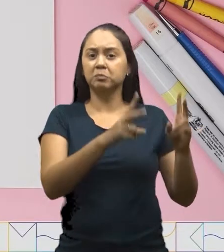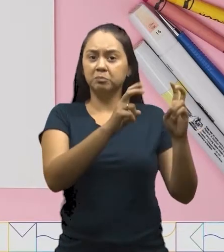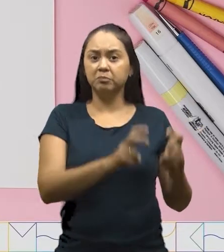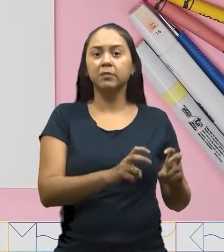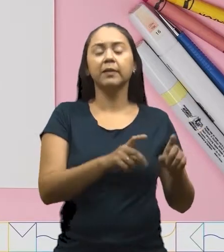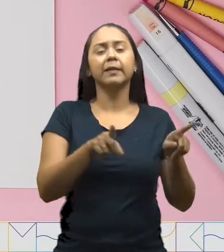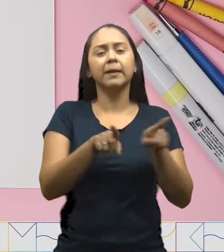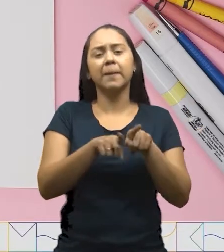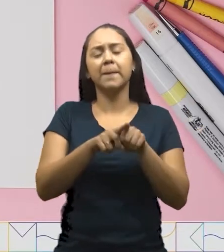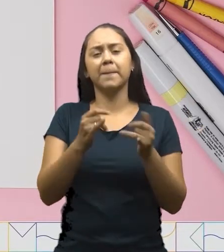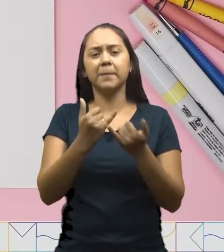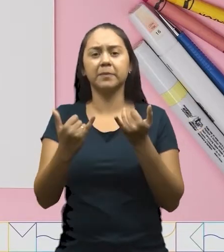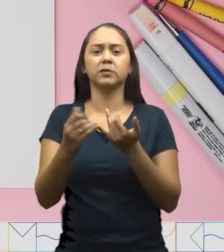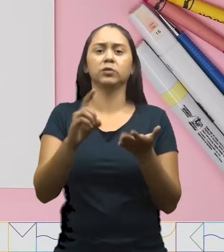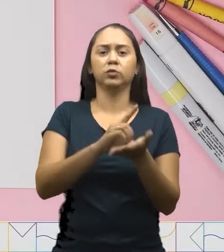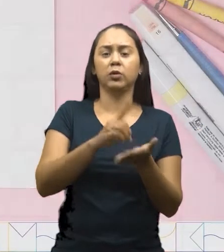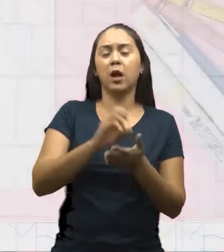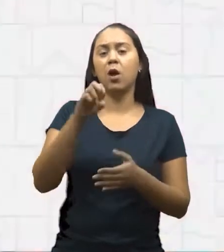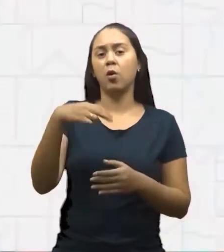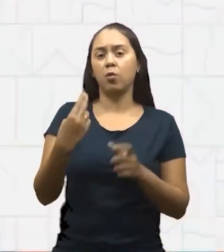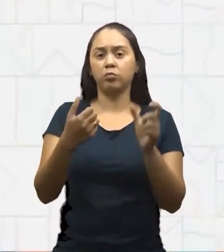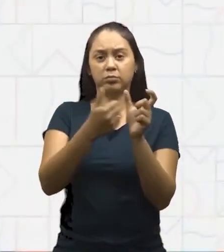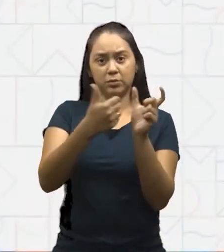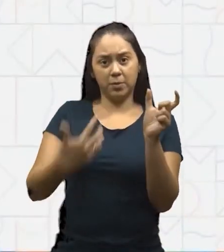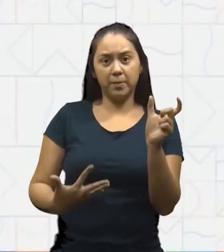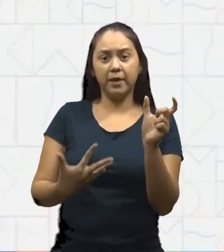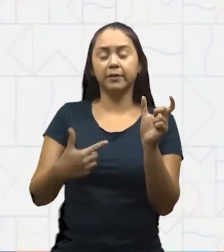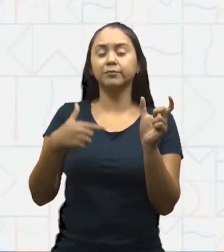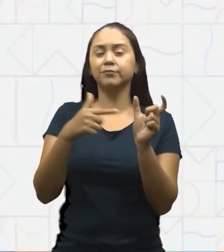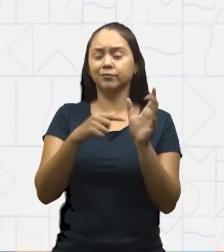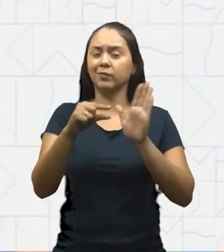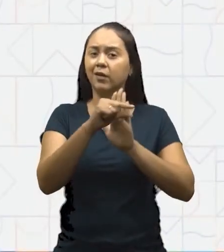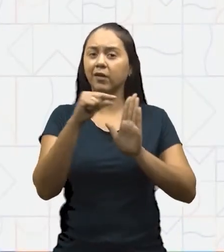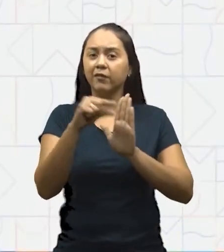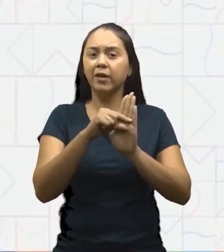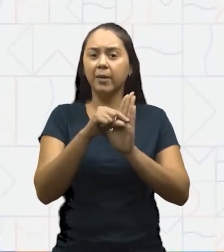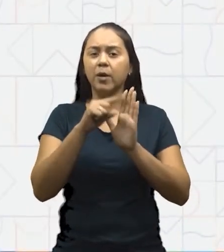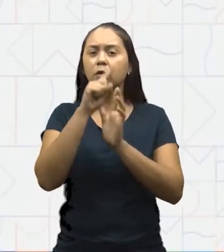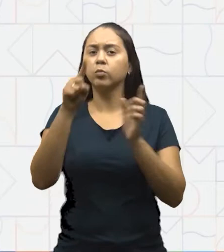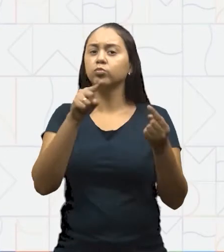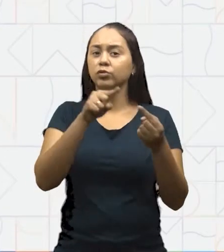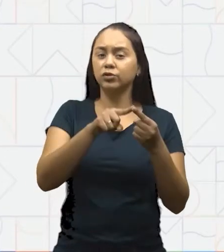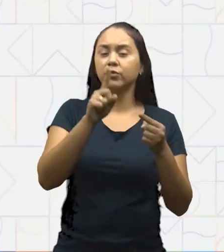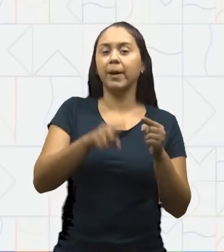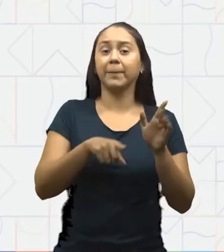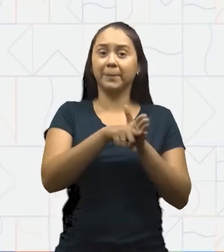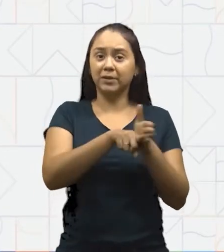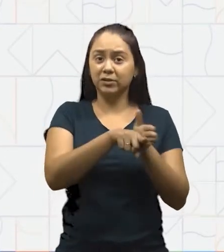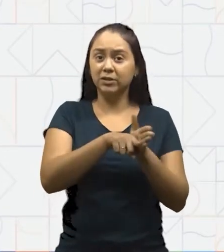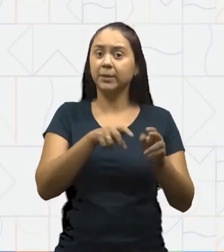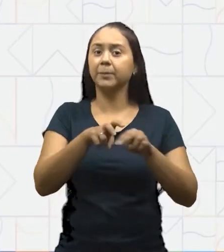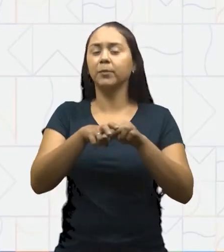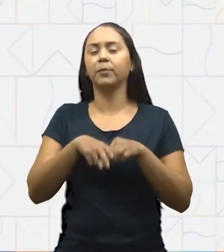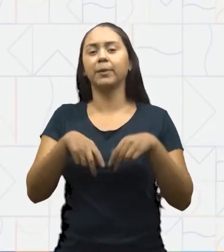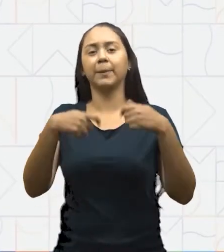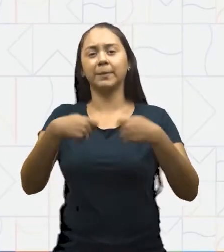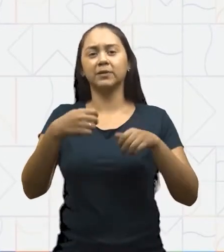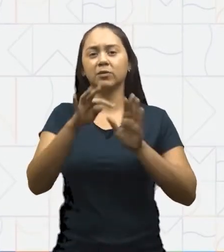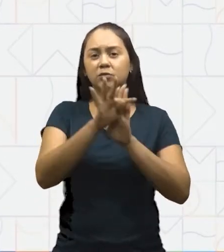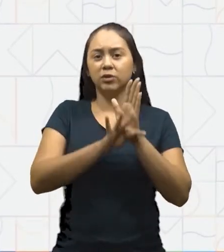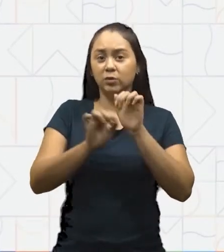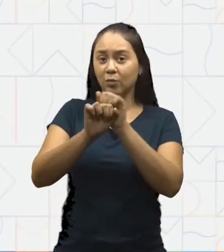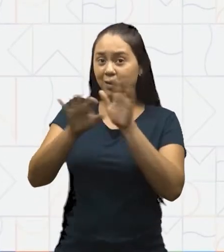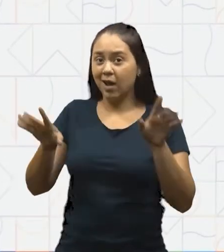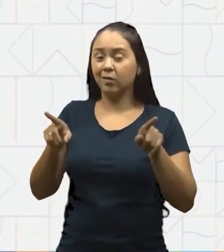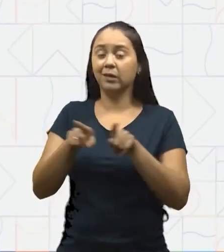um dicionário ou uma enciclopédia. O verbete é destinado a pesquisas, por isso precisa ser um texto claro